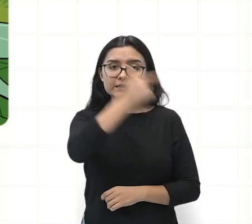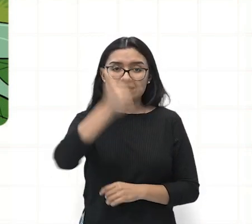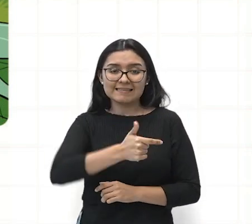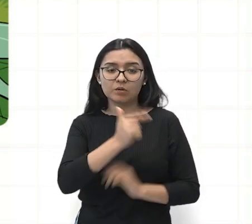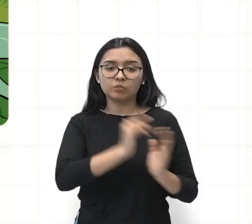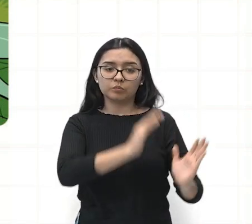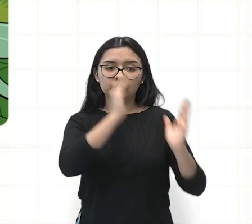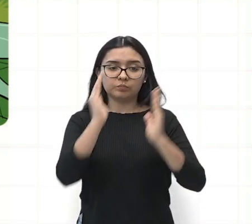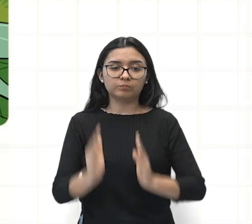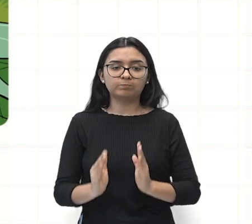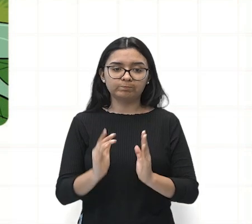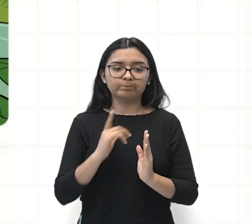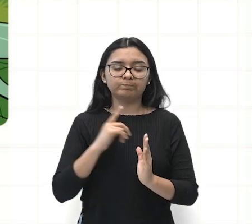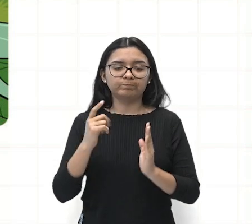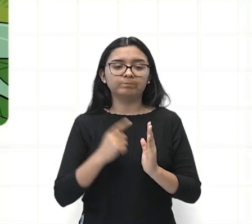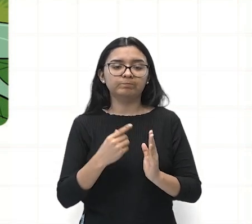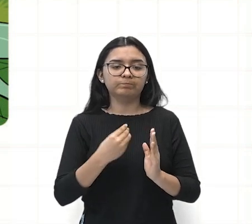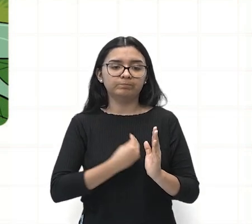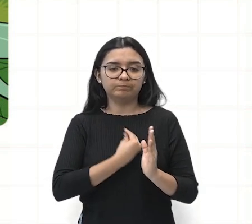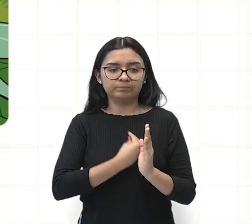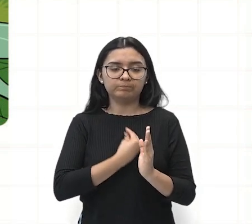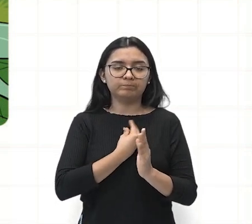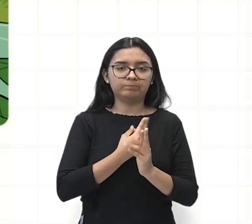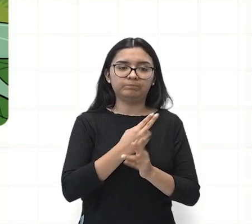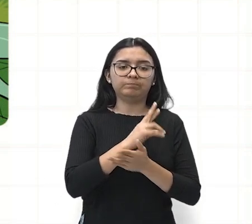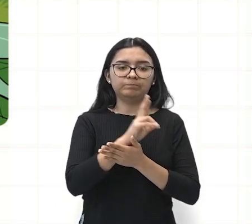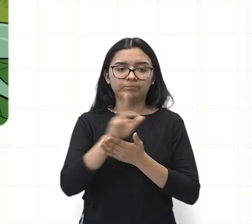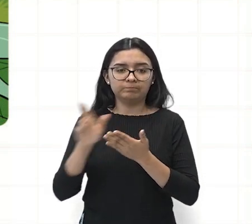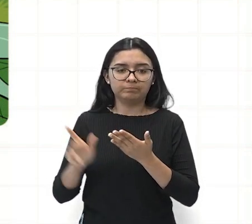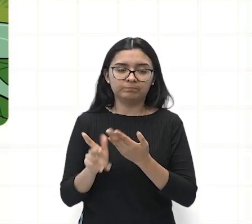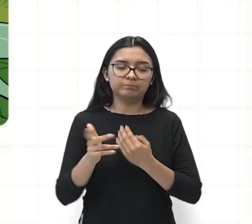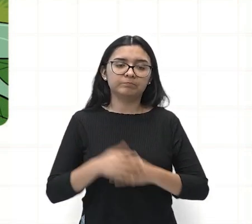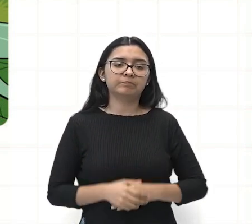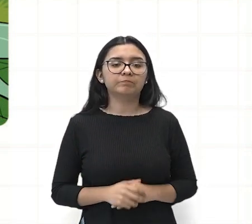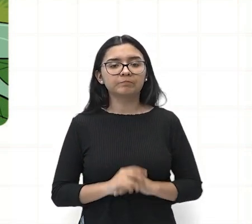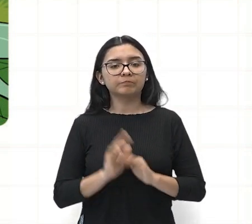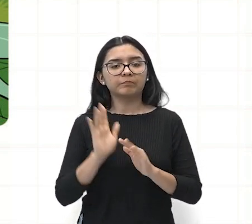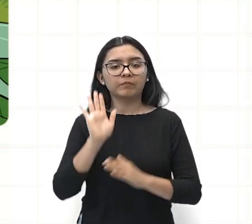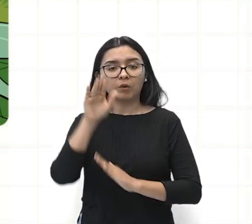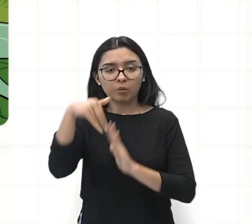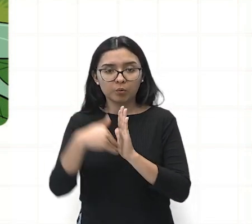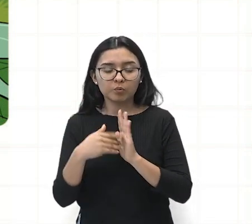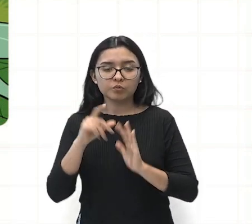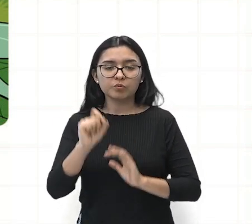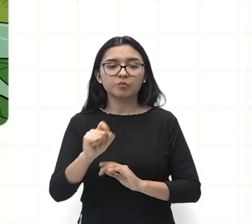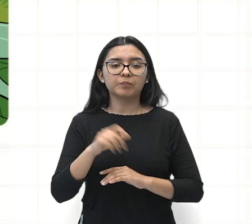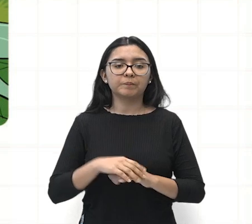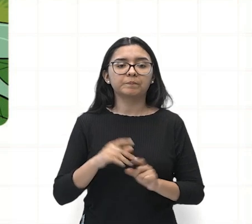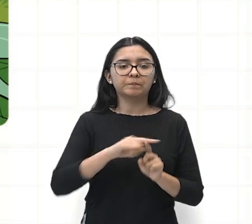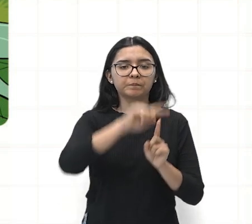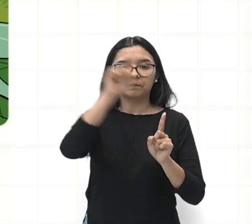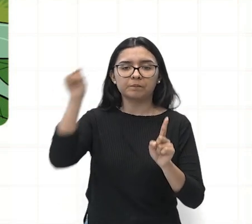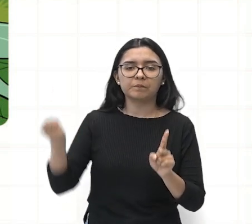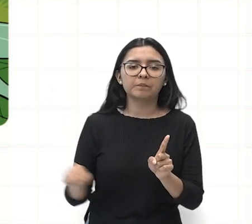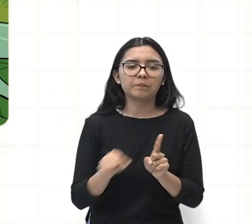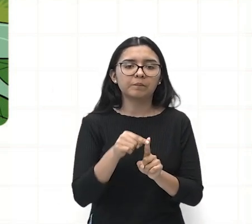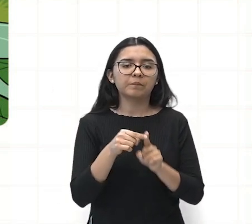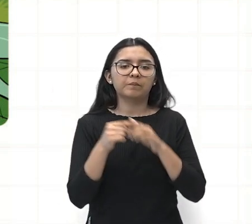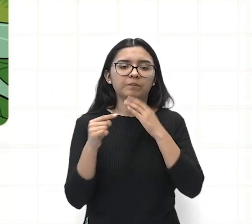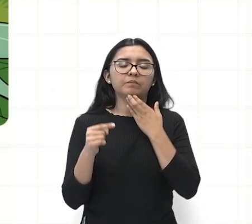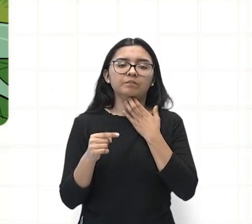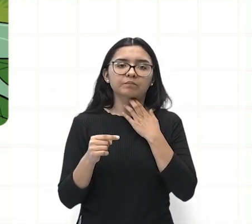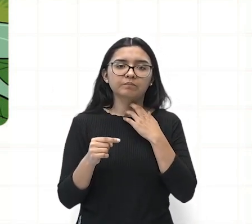segundo nível, tá, de biodiversidade. E para terminar, a gente fala do